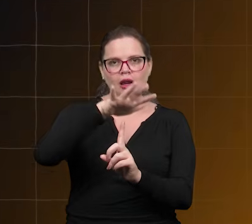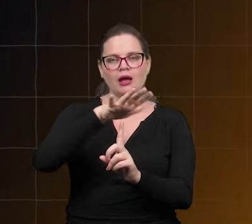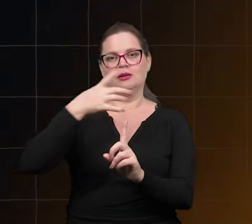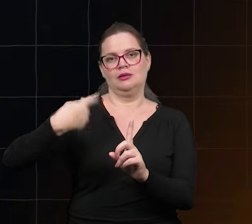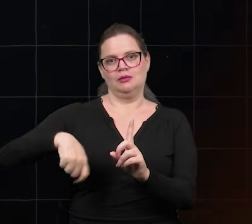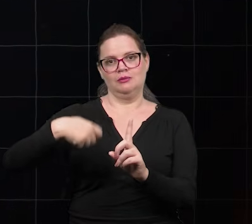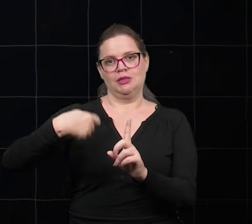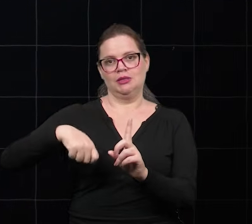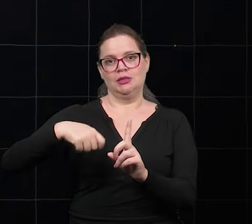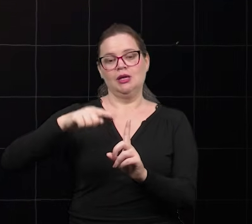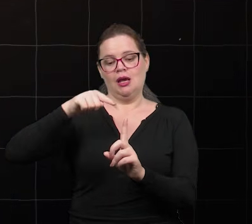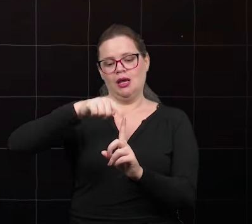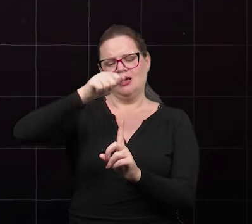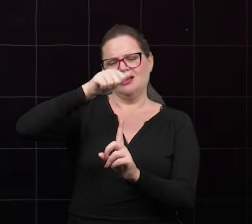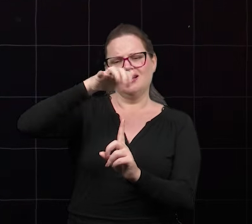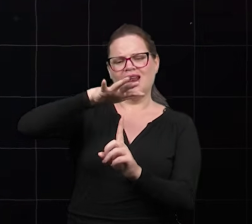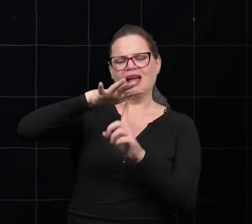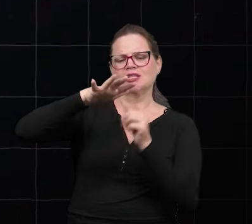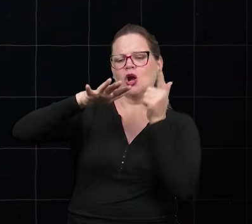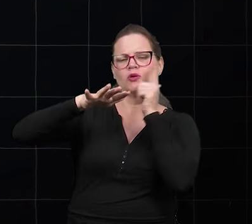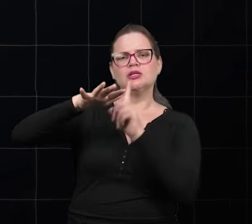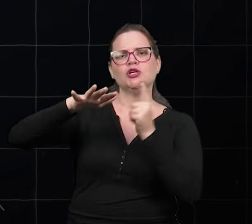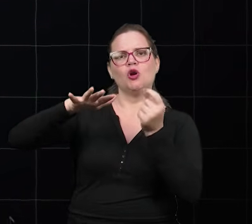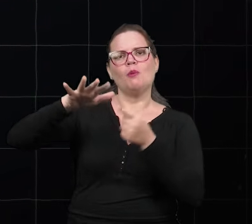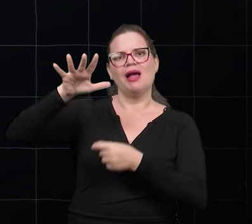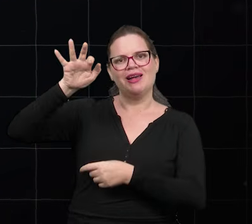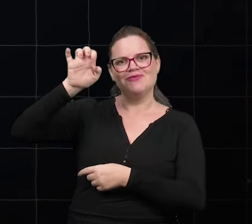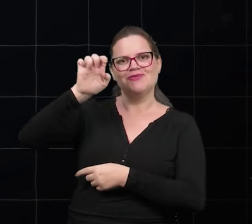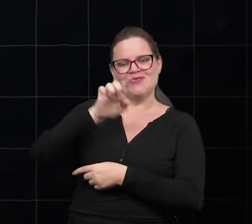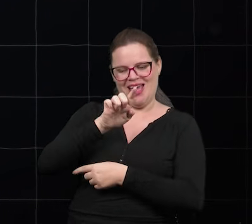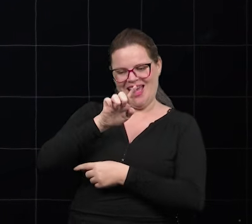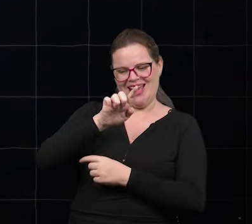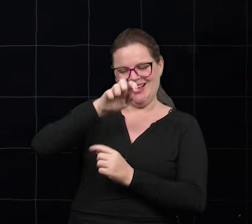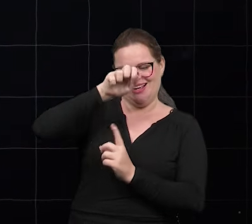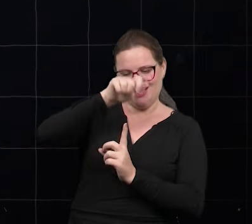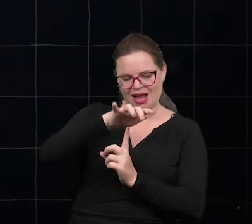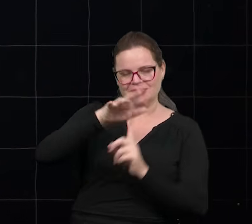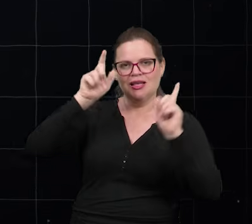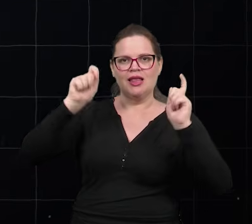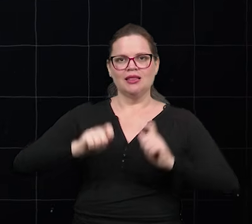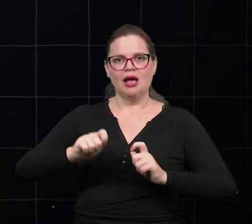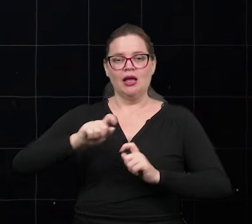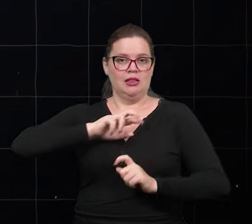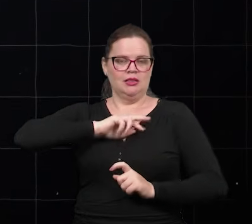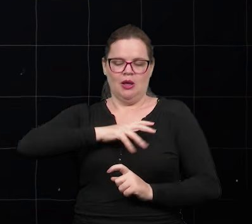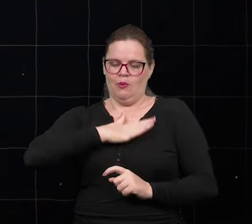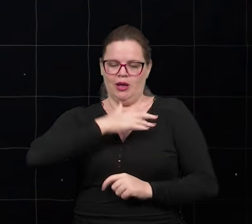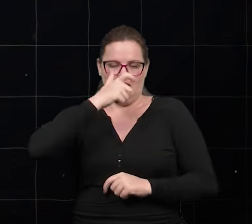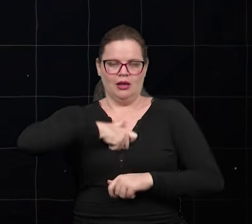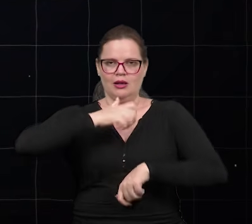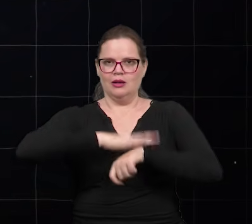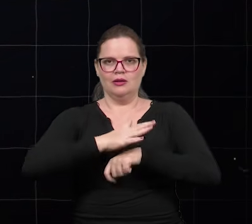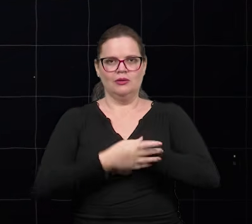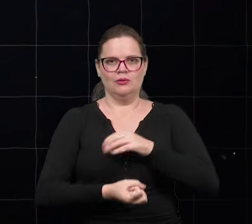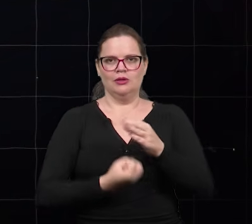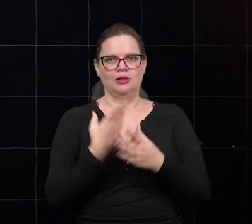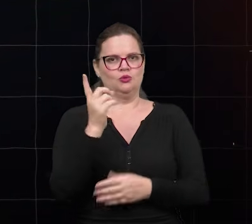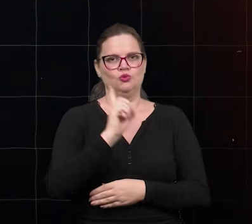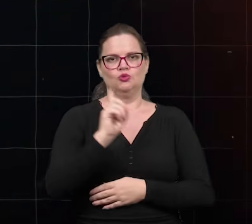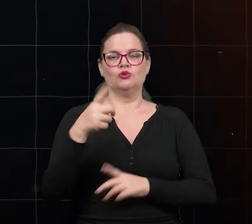qual não provém de nós mesmos, mas ela provém do Senhor. Não uma fé baseada em méritos humanos